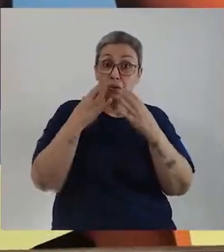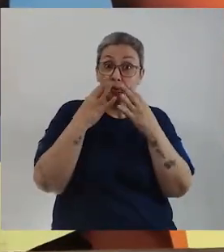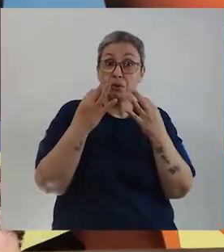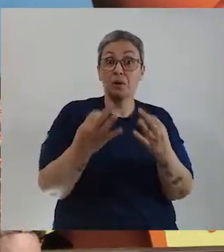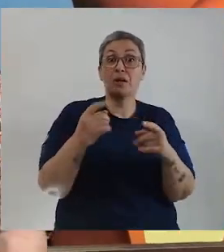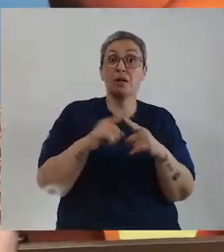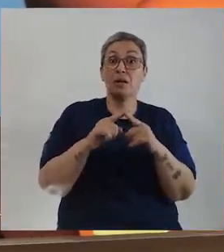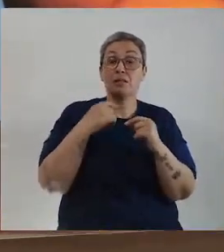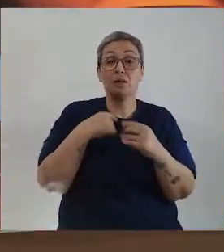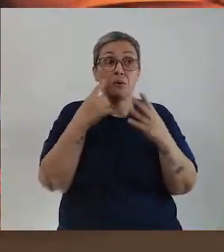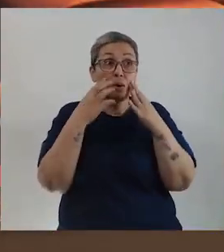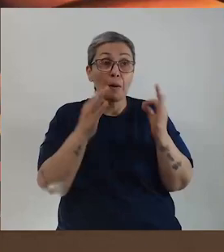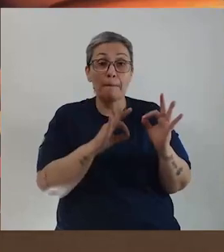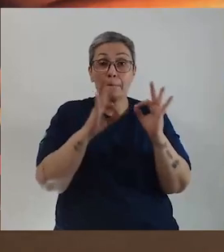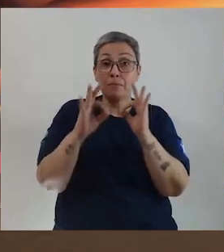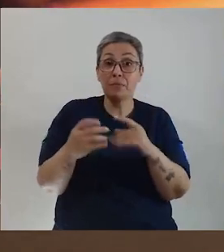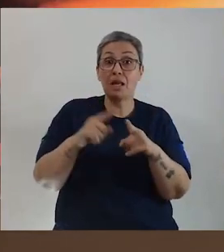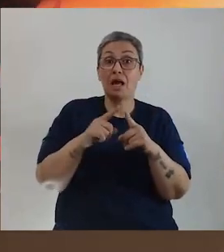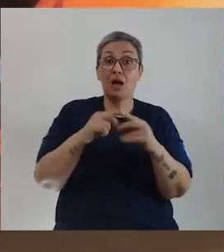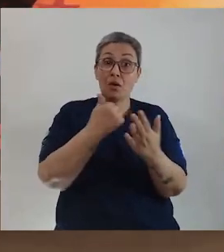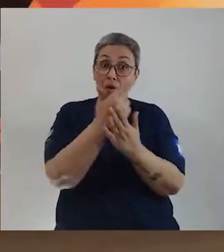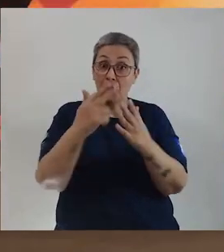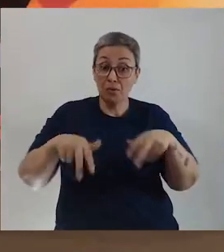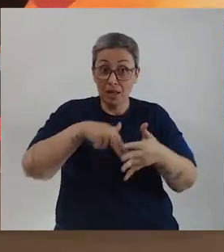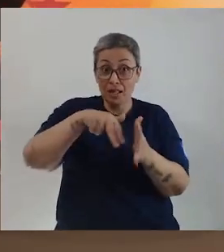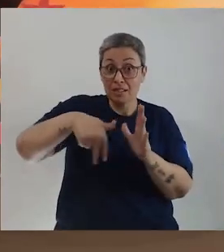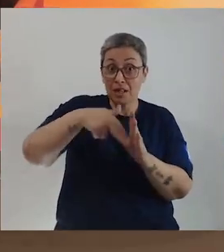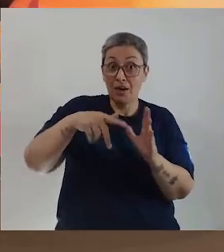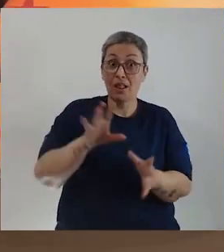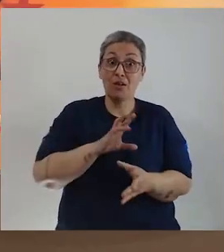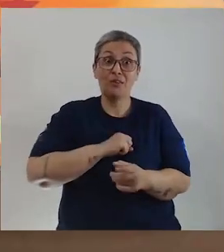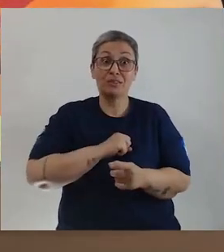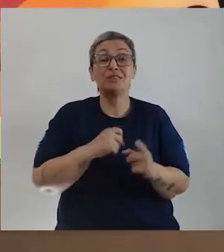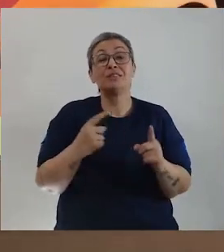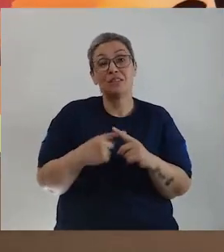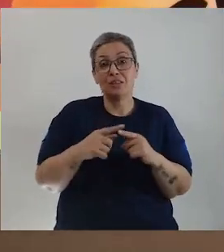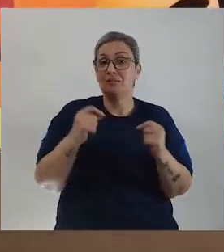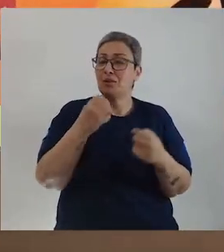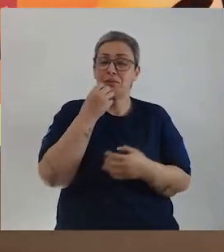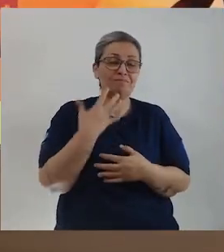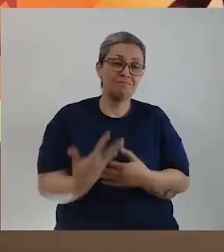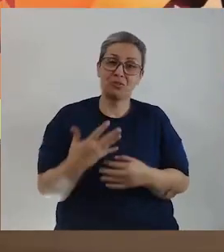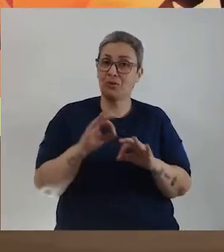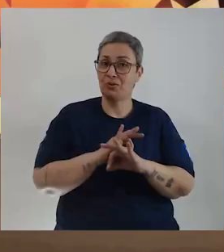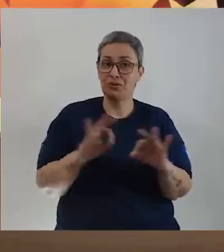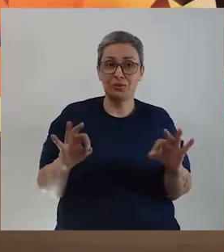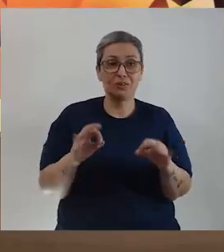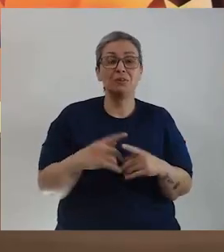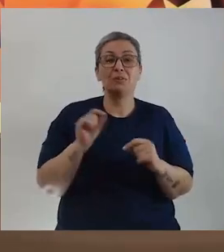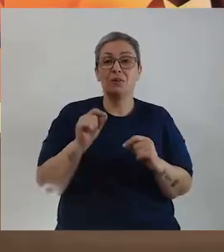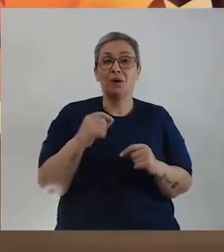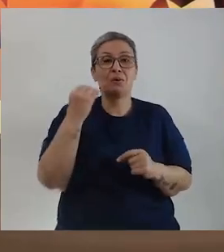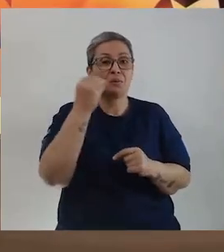Prestar atenção. O filme prendeu bastante atenção, porque era um desenho que ela gosta, né? E foi tudo bem. Foi tudo